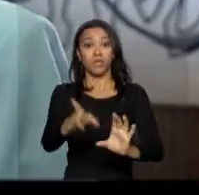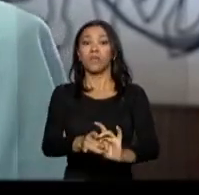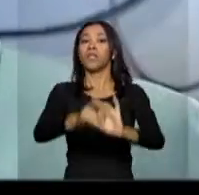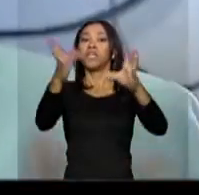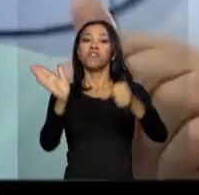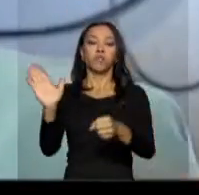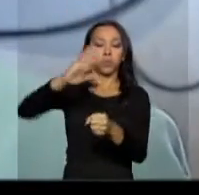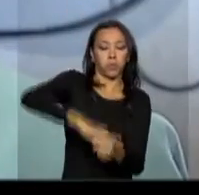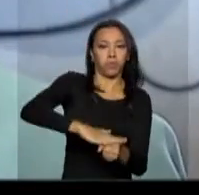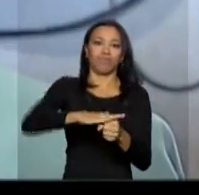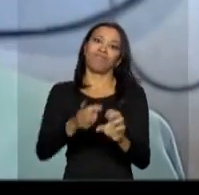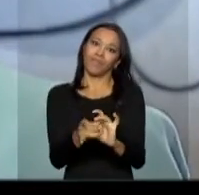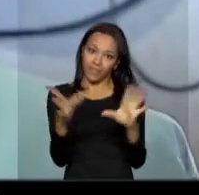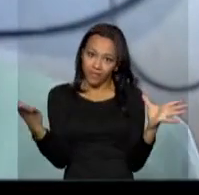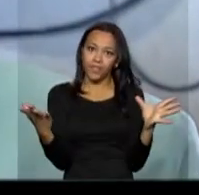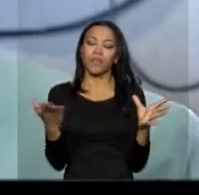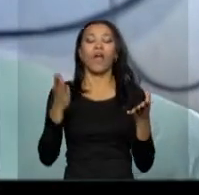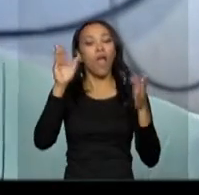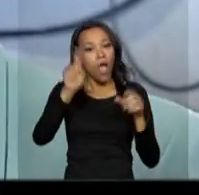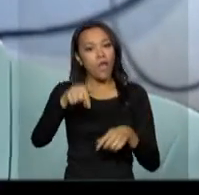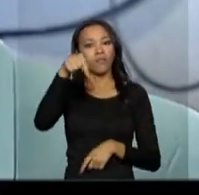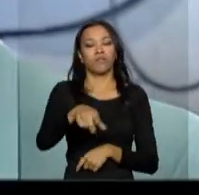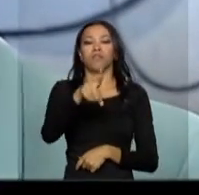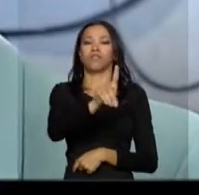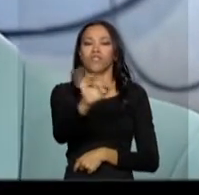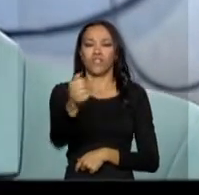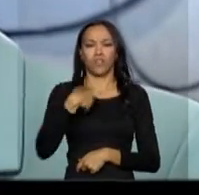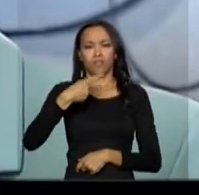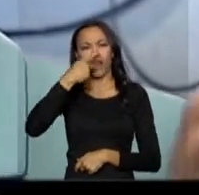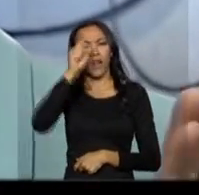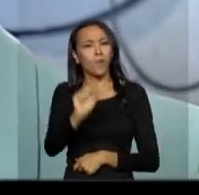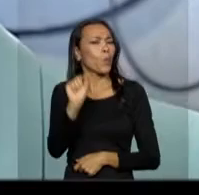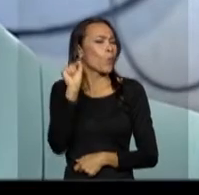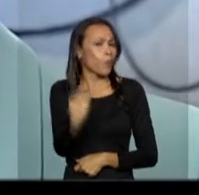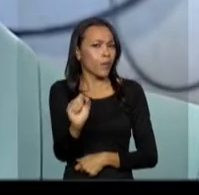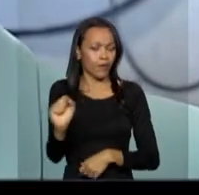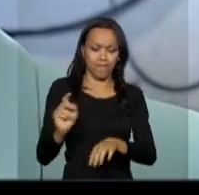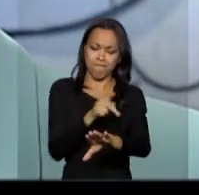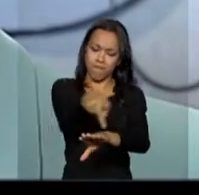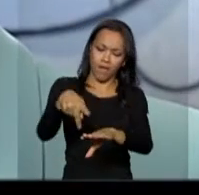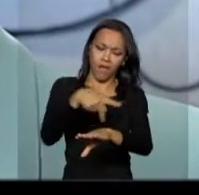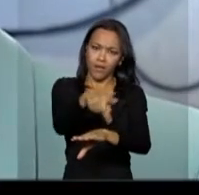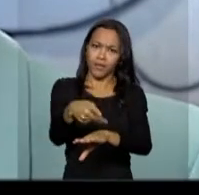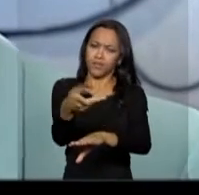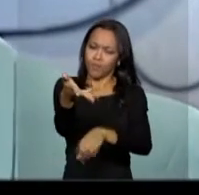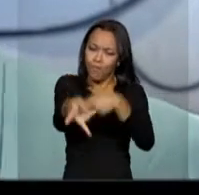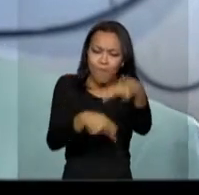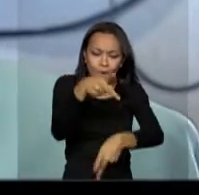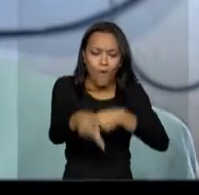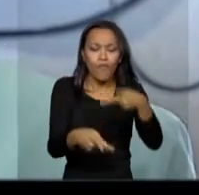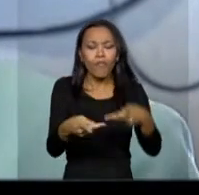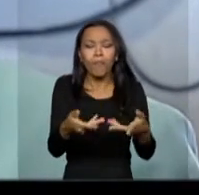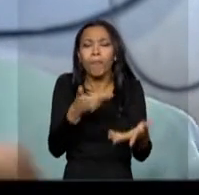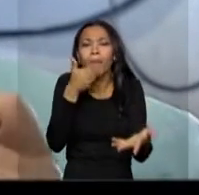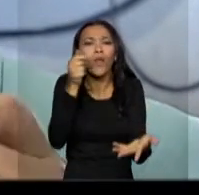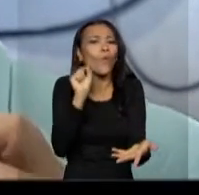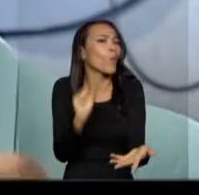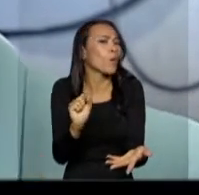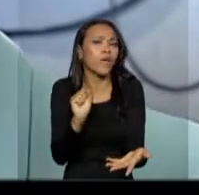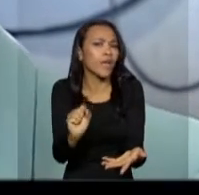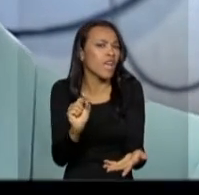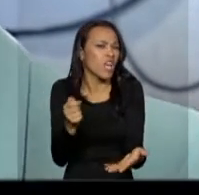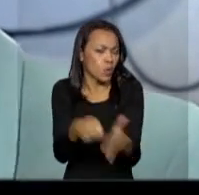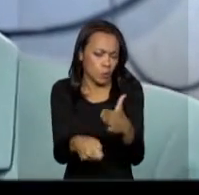opressão. É neste dia que reafirmamos aquilo que uma nação e um povo têm de melhor, a capacidade